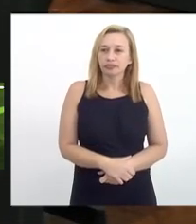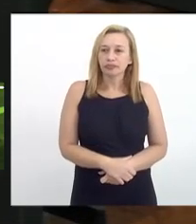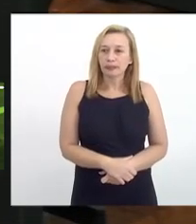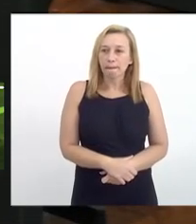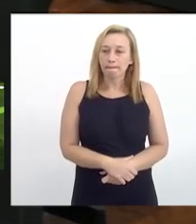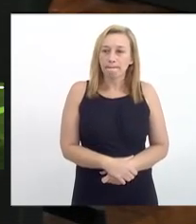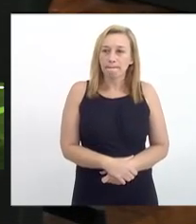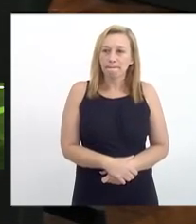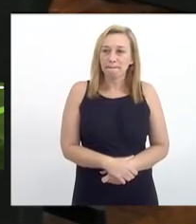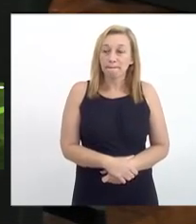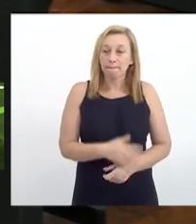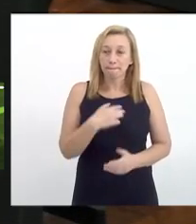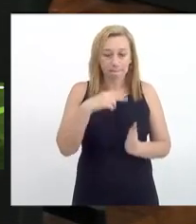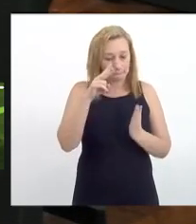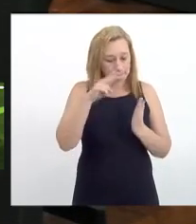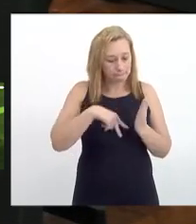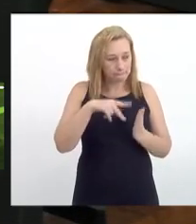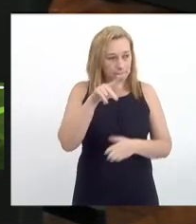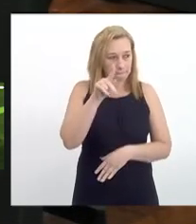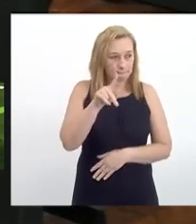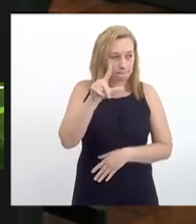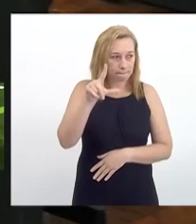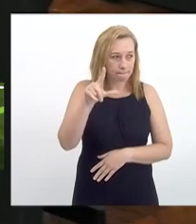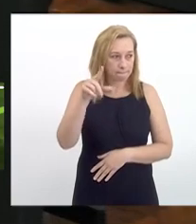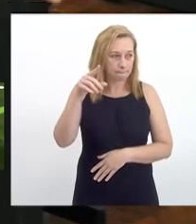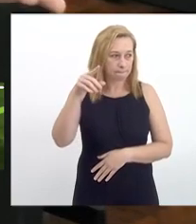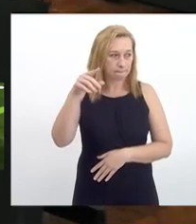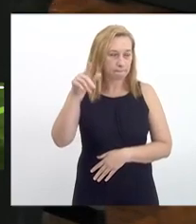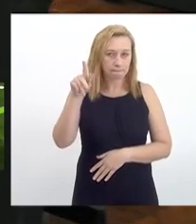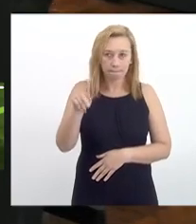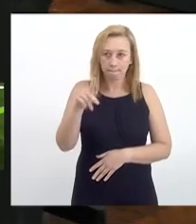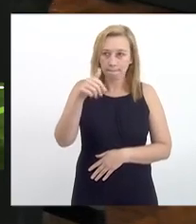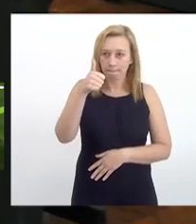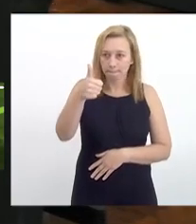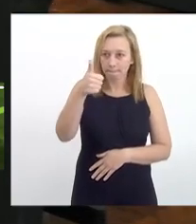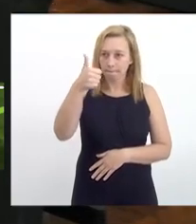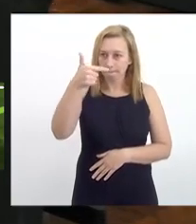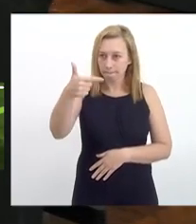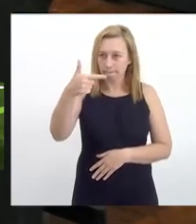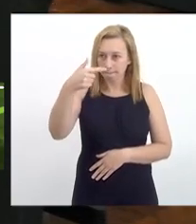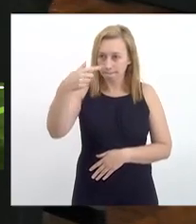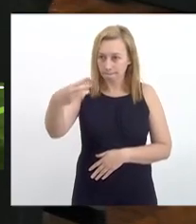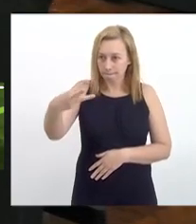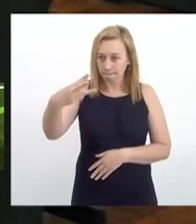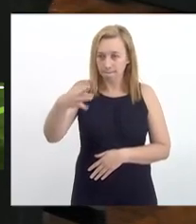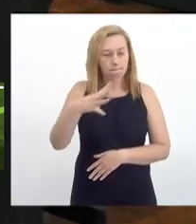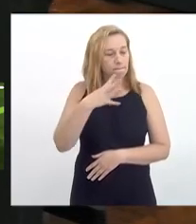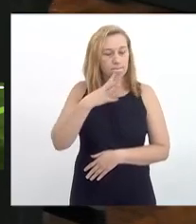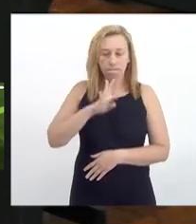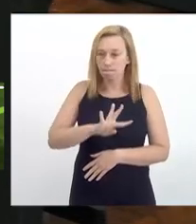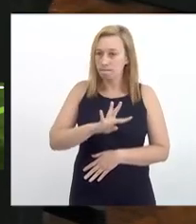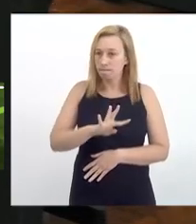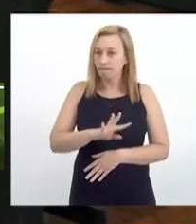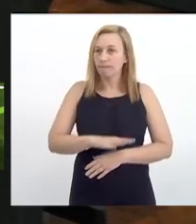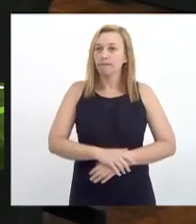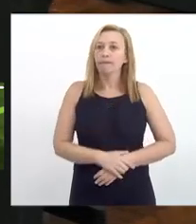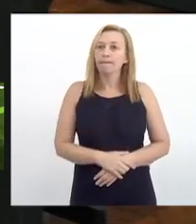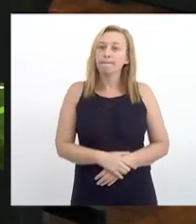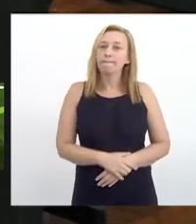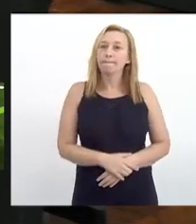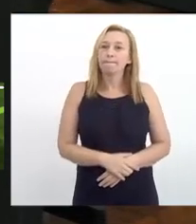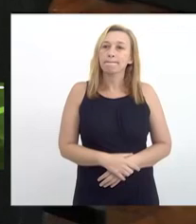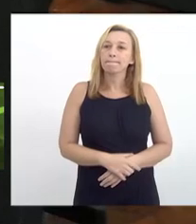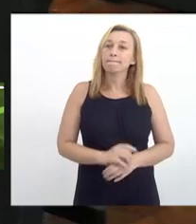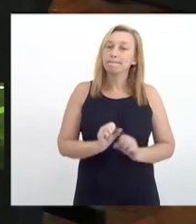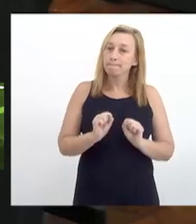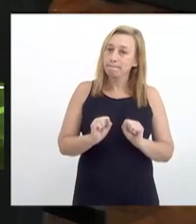eu vou ler o PLP 123, que eu não conhecia. Talvez, quiçá, a gente